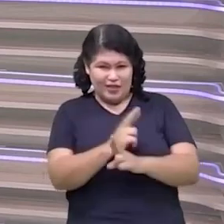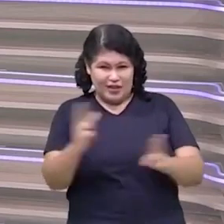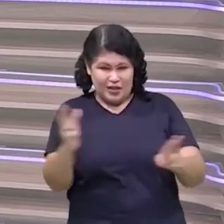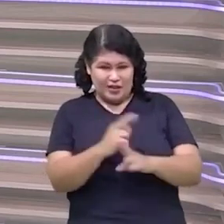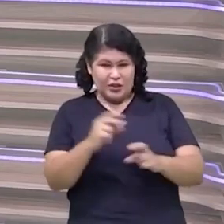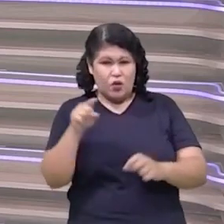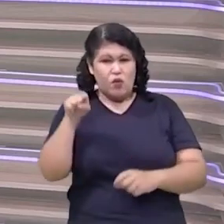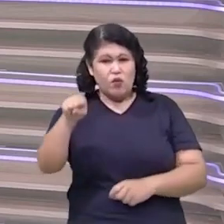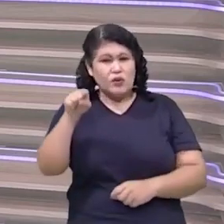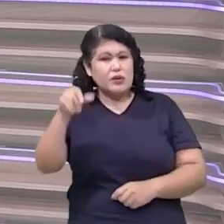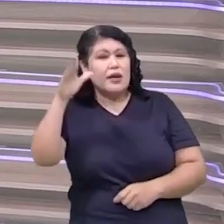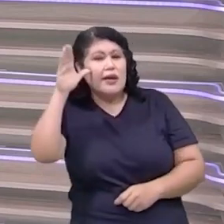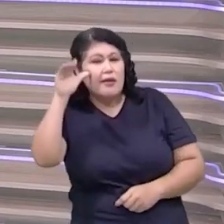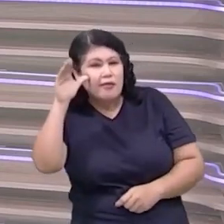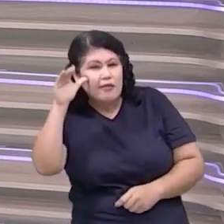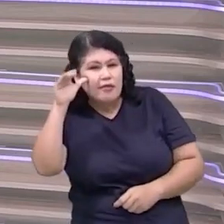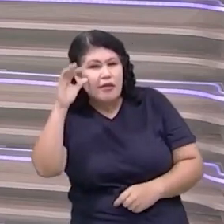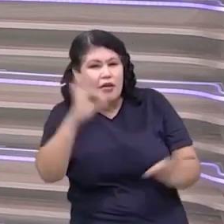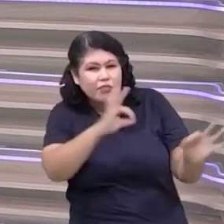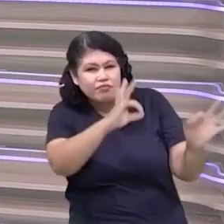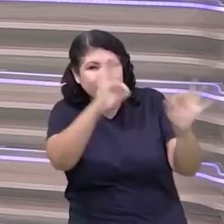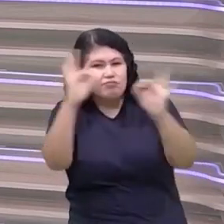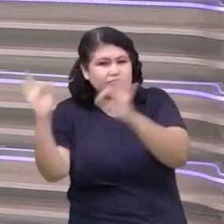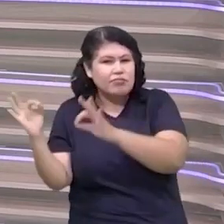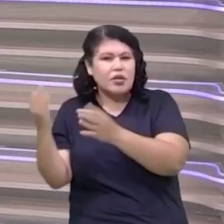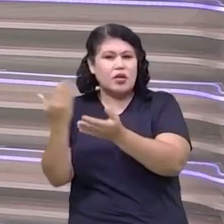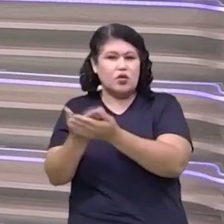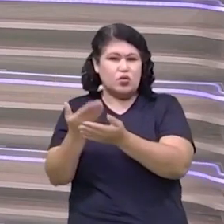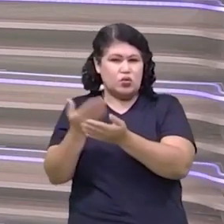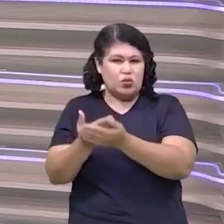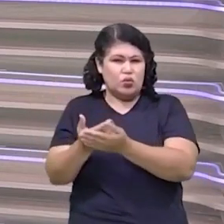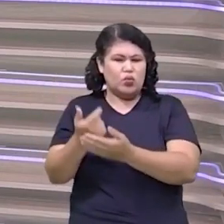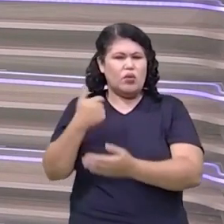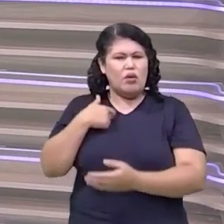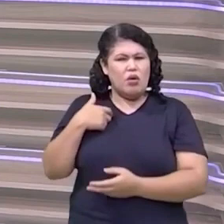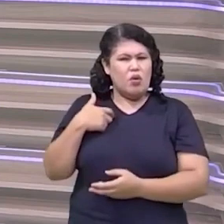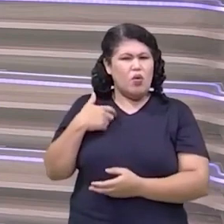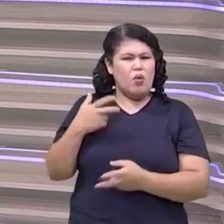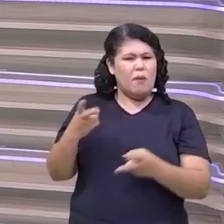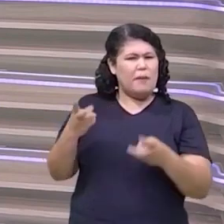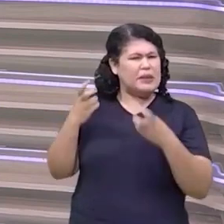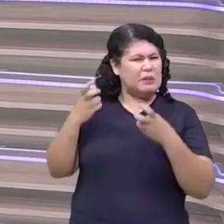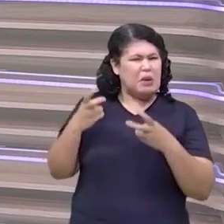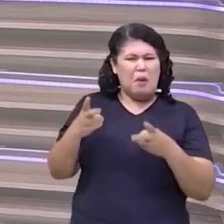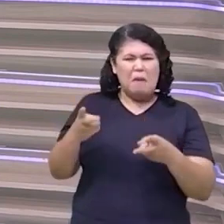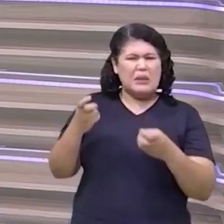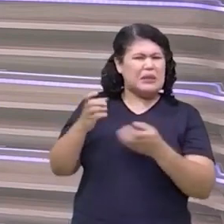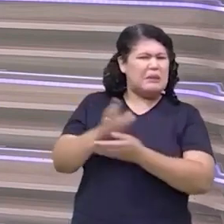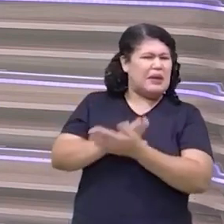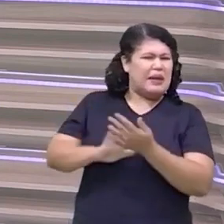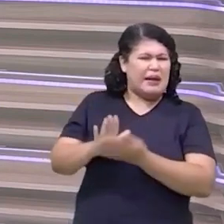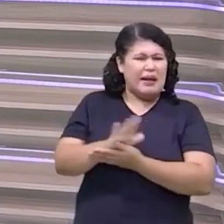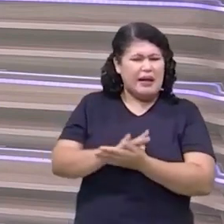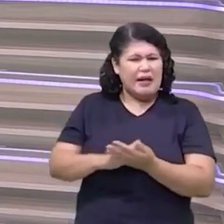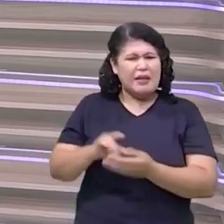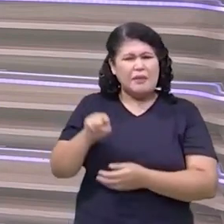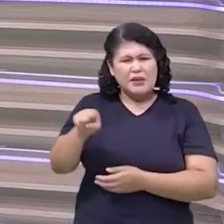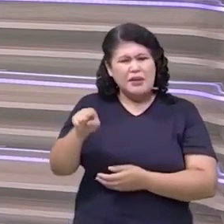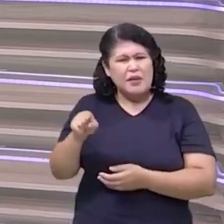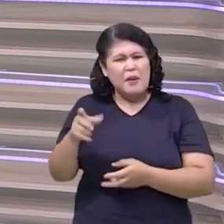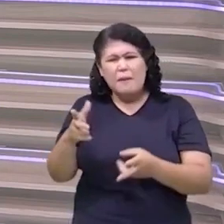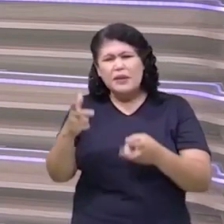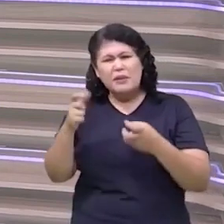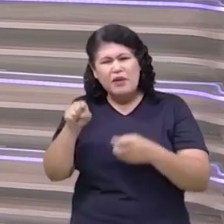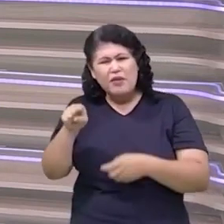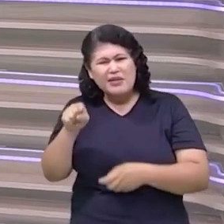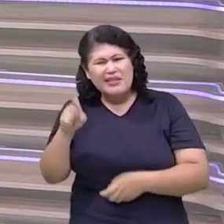estarem assistindo, de verem as aulas. E se eu não perceber, ou seja, que eu tenho alguma dificuldade, a gente vai chegar ao nosso professor,